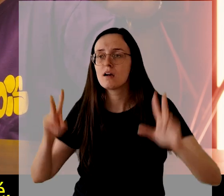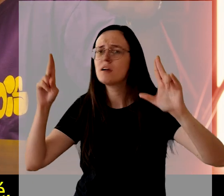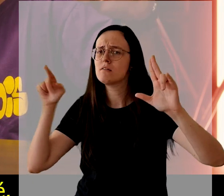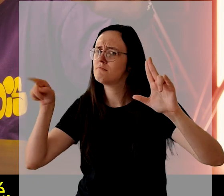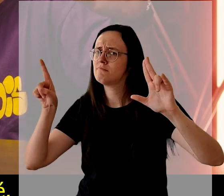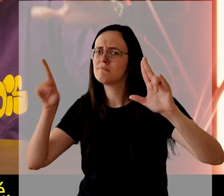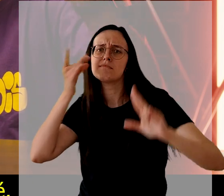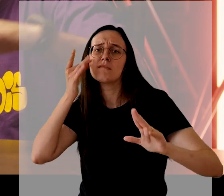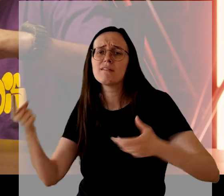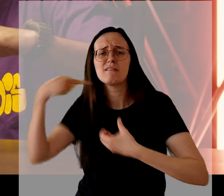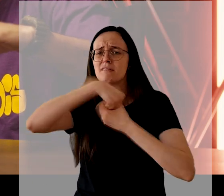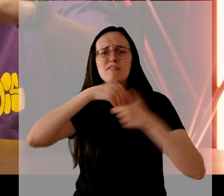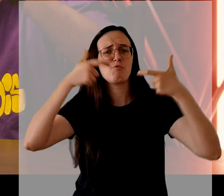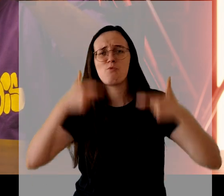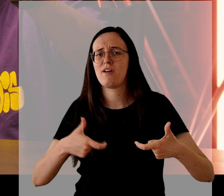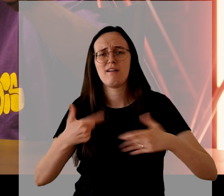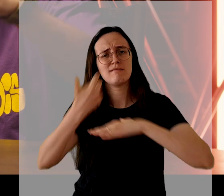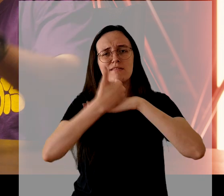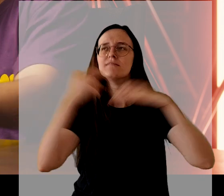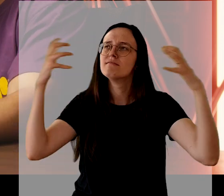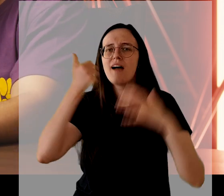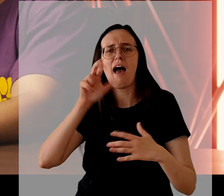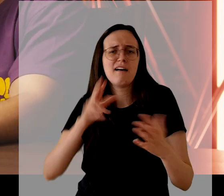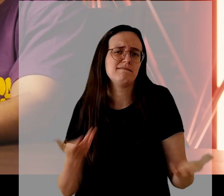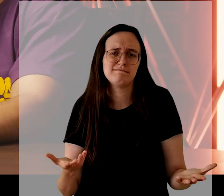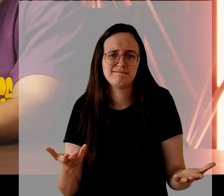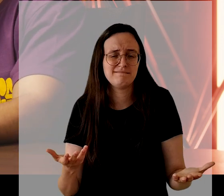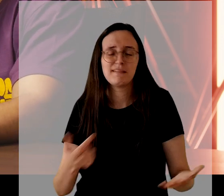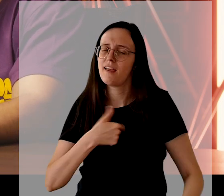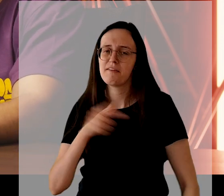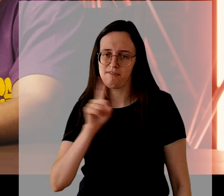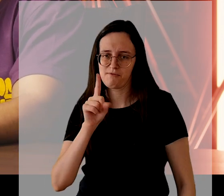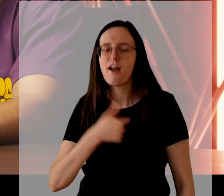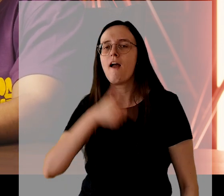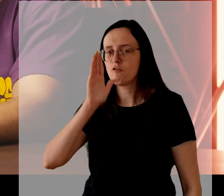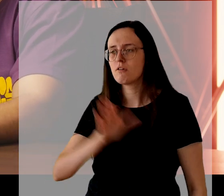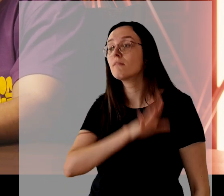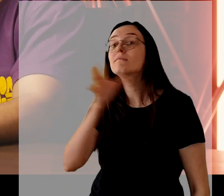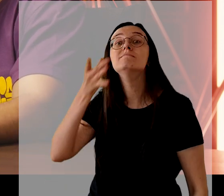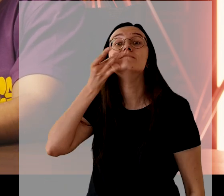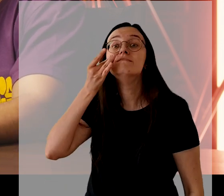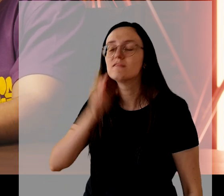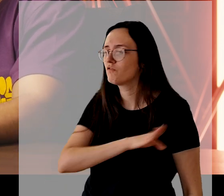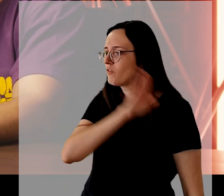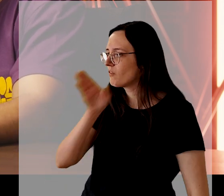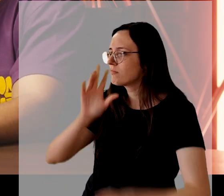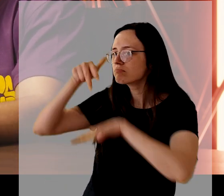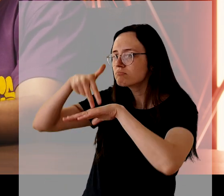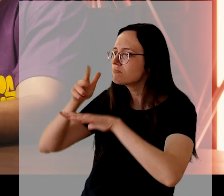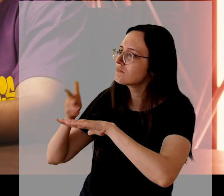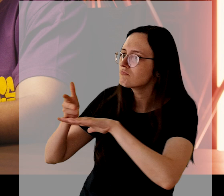estúdio, né? E ser gravado tudo no ar-condicionado e tal. Mas eu não, eu estive gravando lá